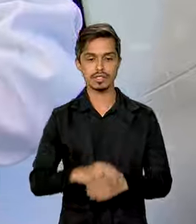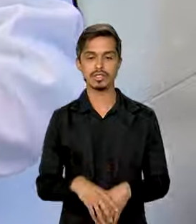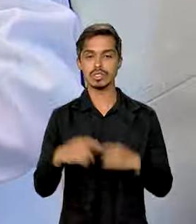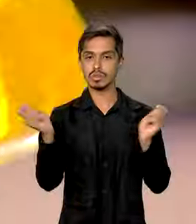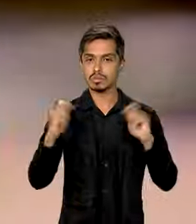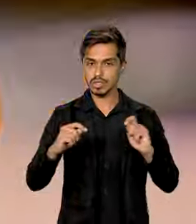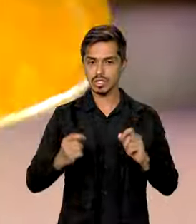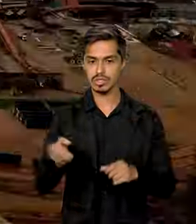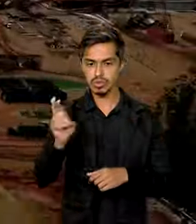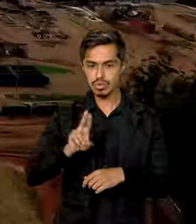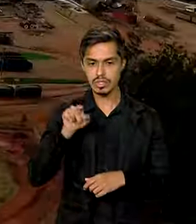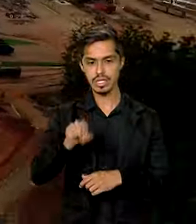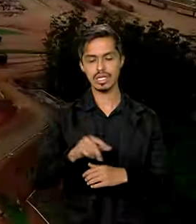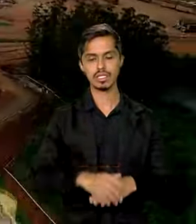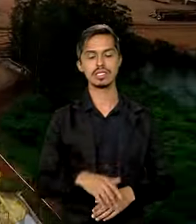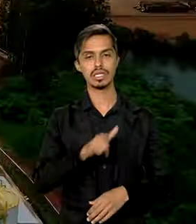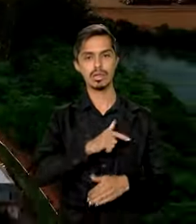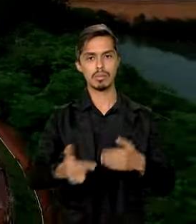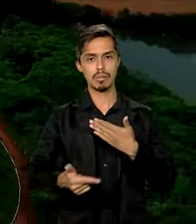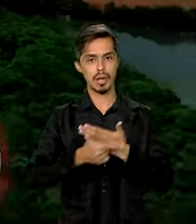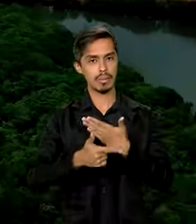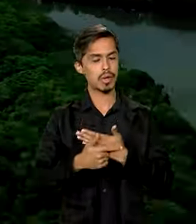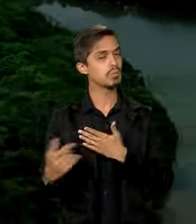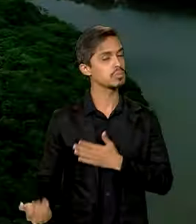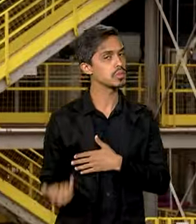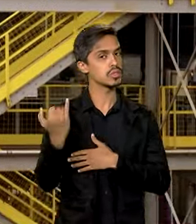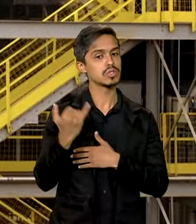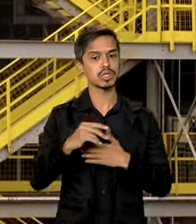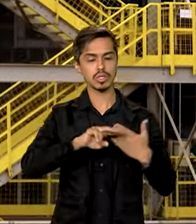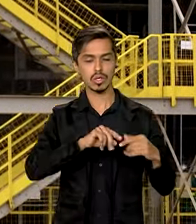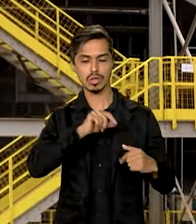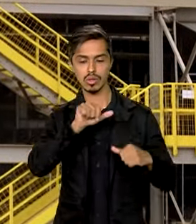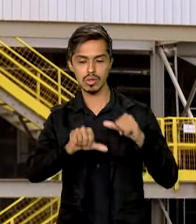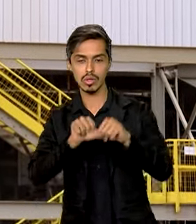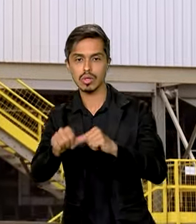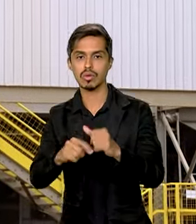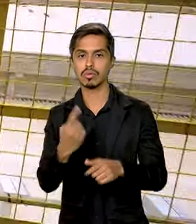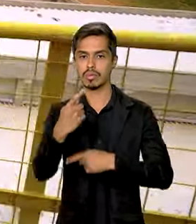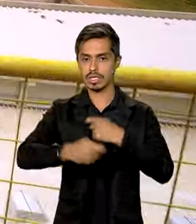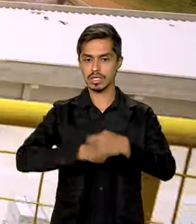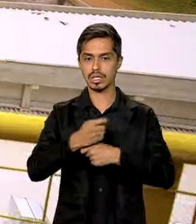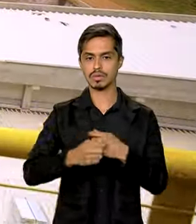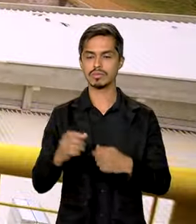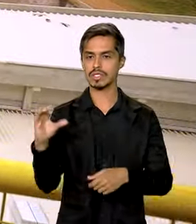do biocombustível, que tem papel fundamental na transição para uma economia de baixo carbono.